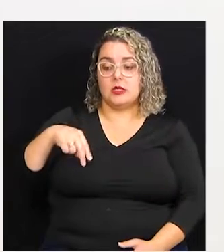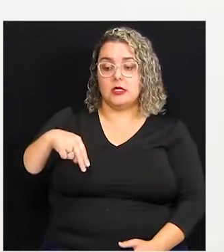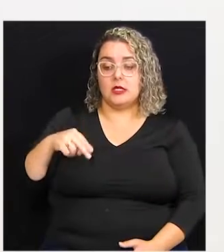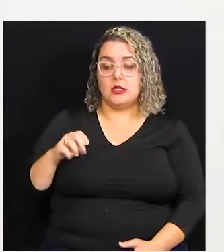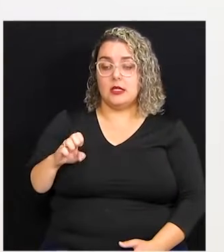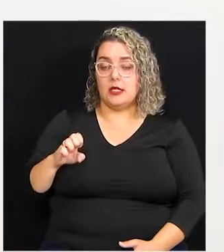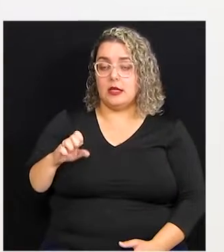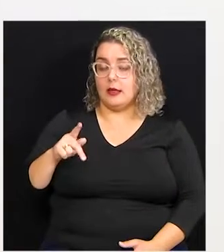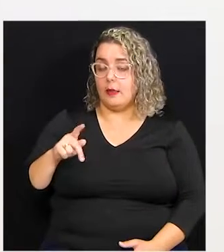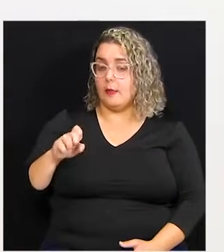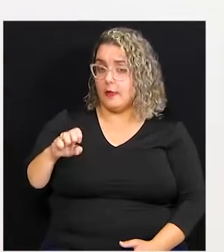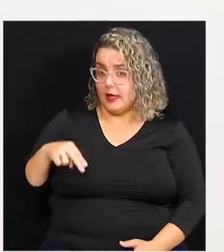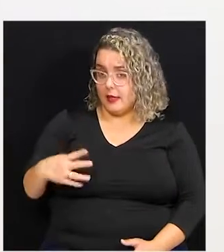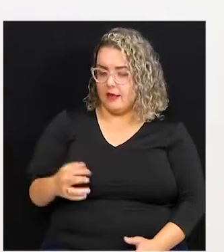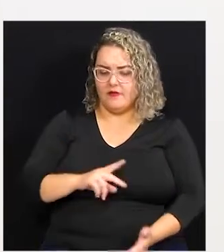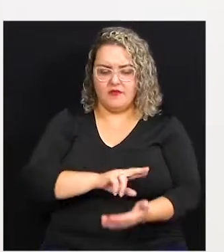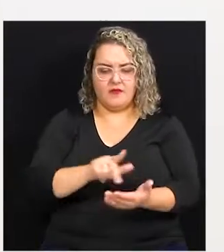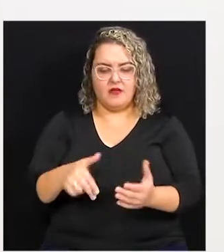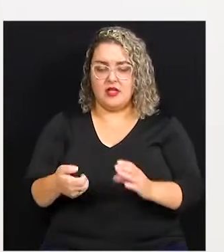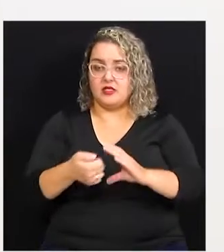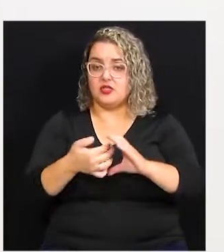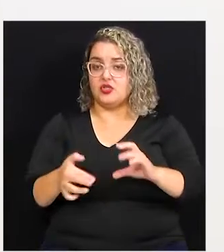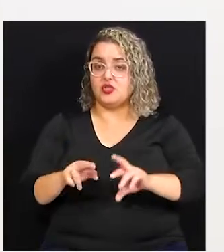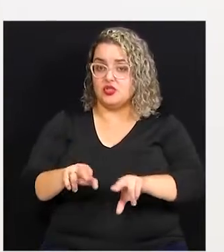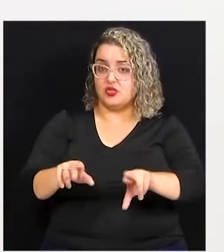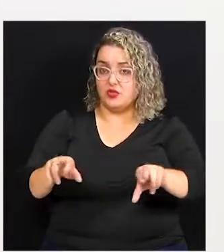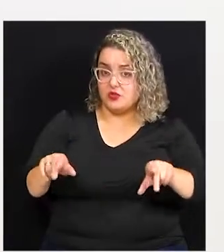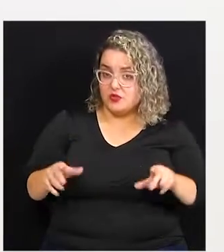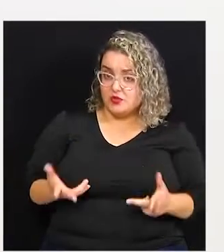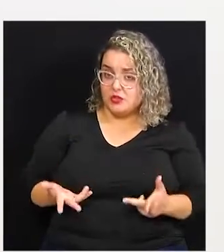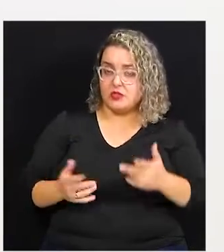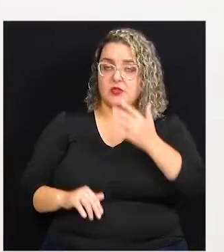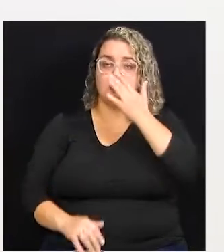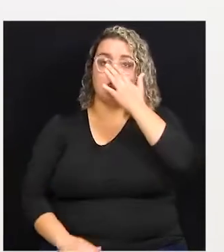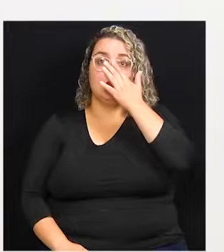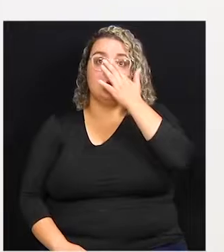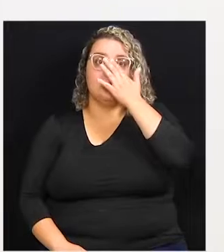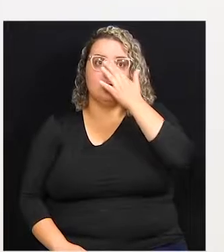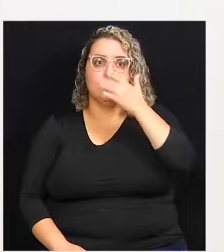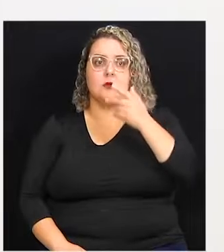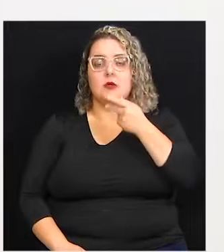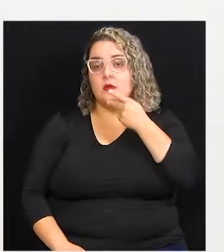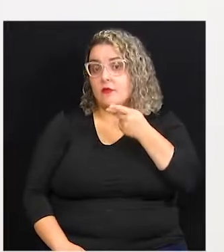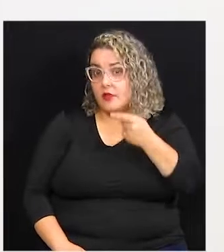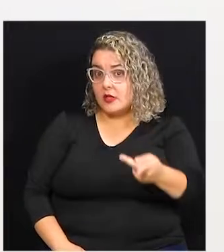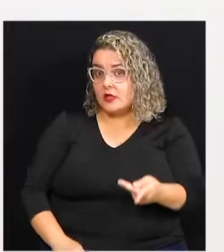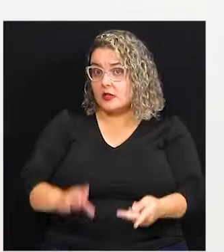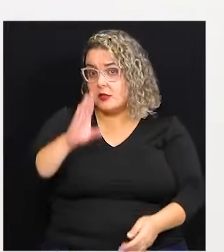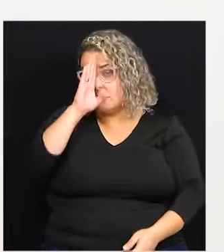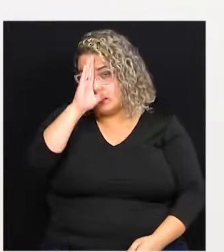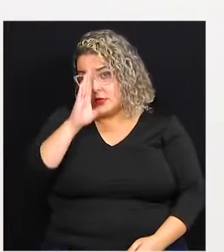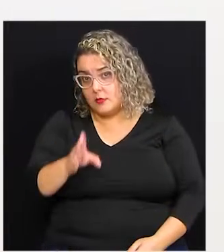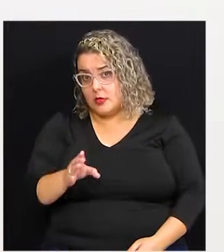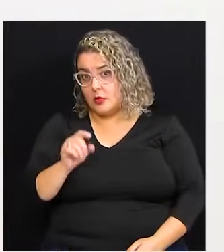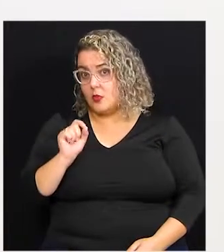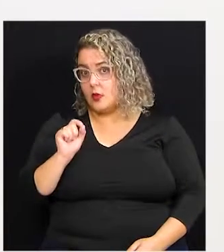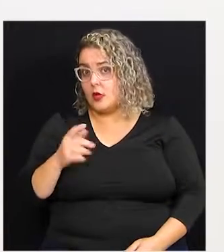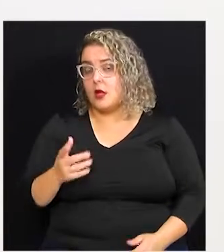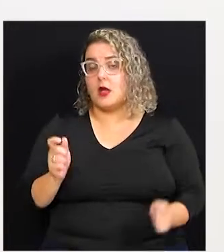tem várias características um pouco diferenciadas. Eu colocaria como a principal